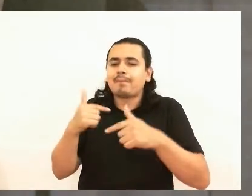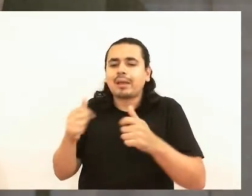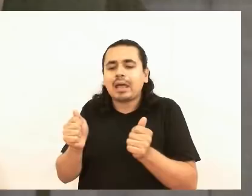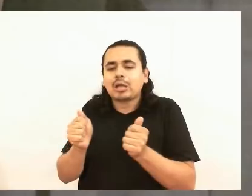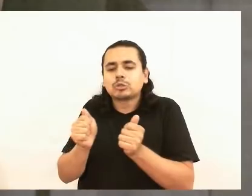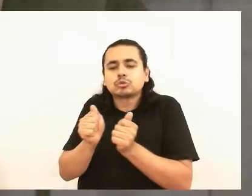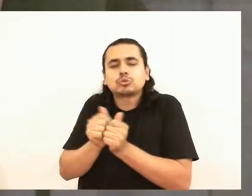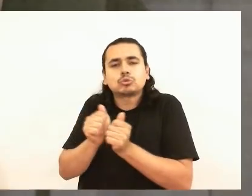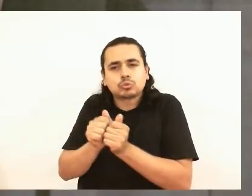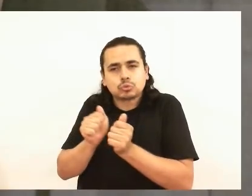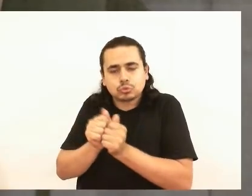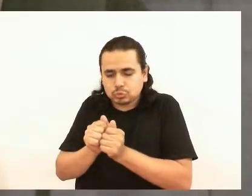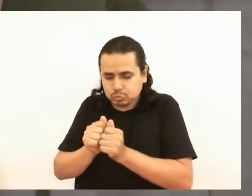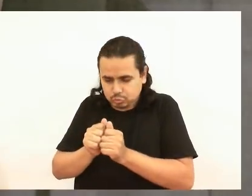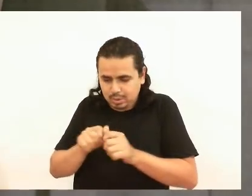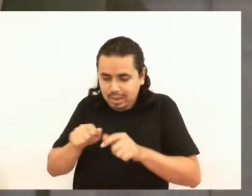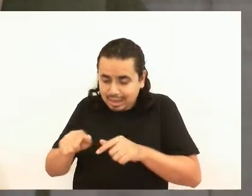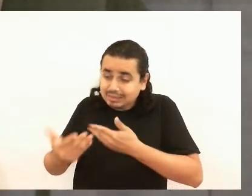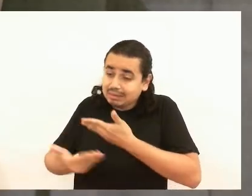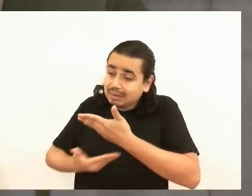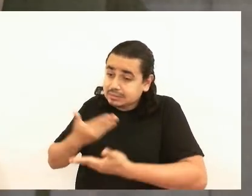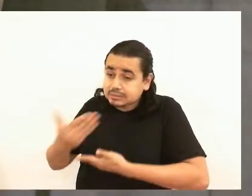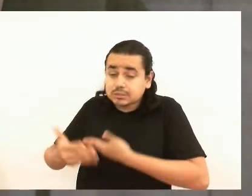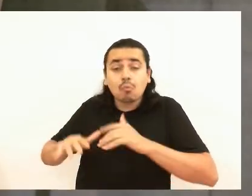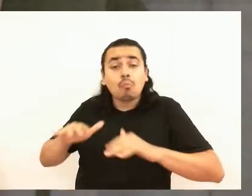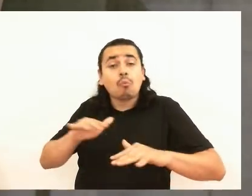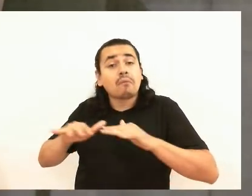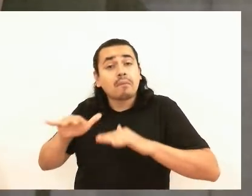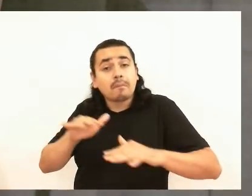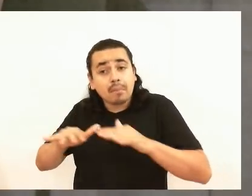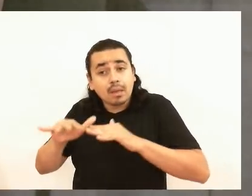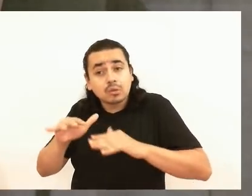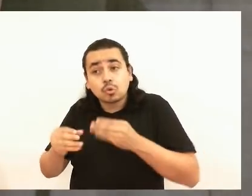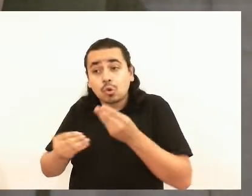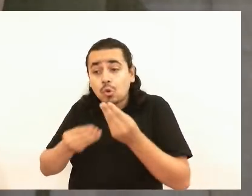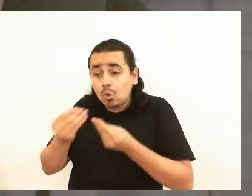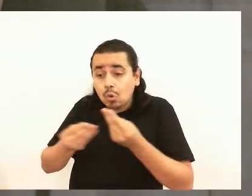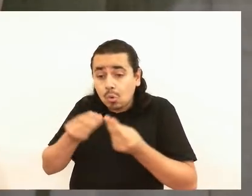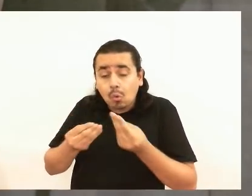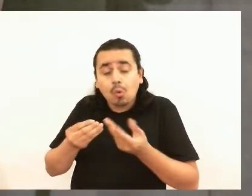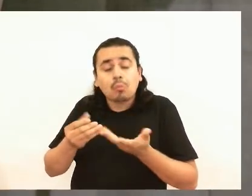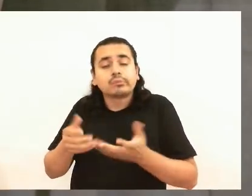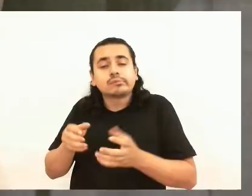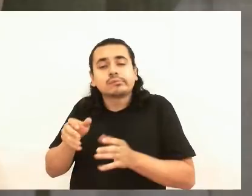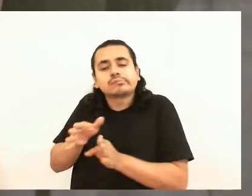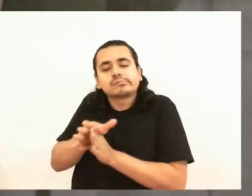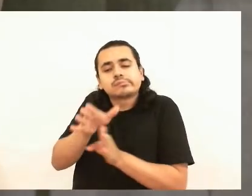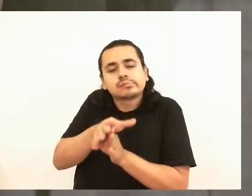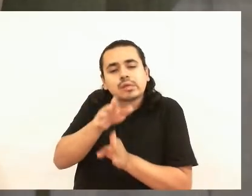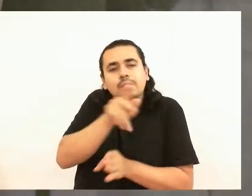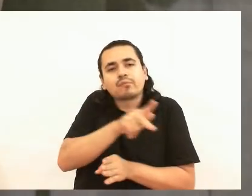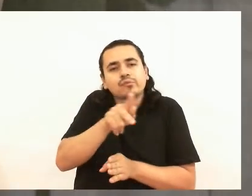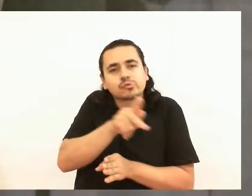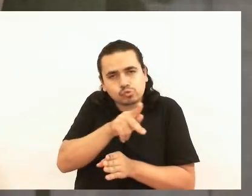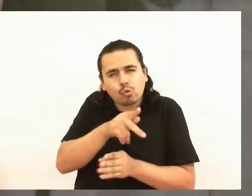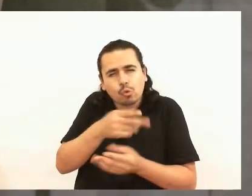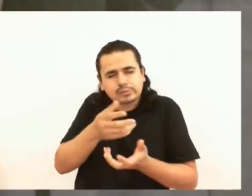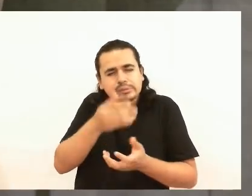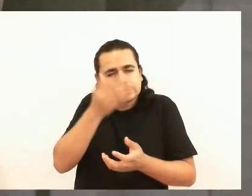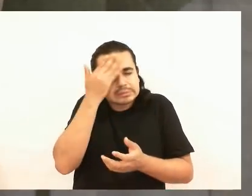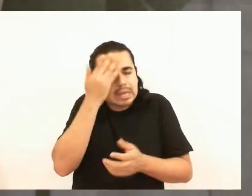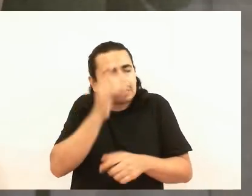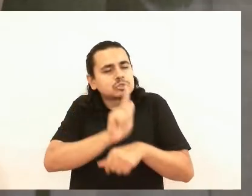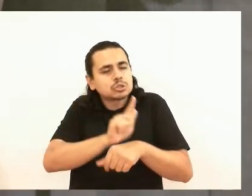tantos anos com 11 com essa relação do movimento talvez se tem alguma experiência em relação ao sensibilizar os seus